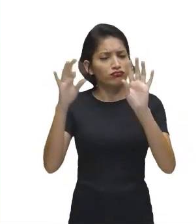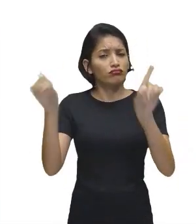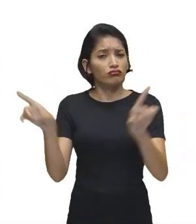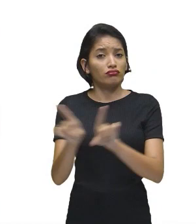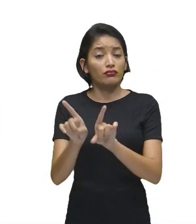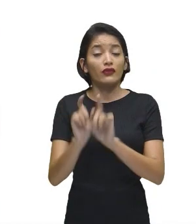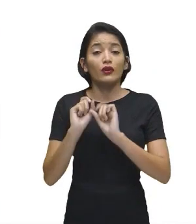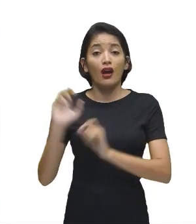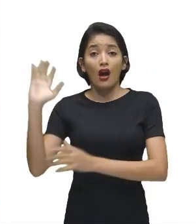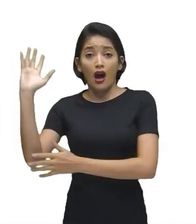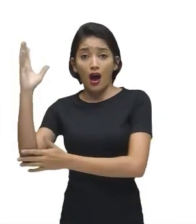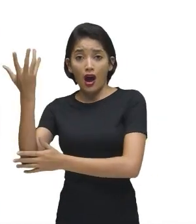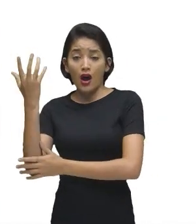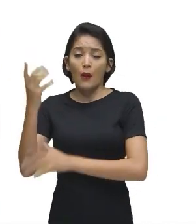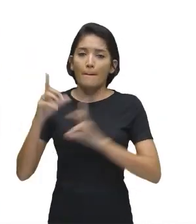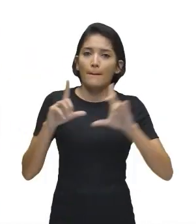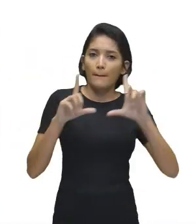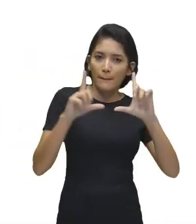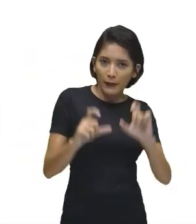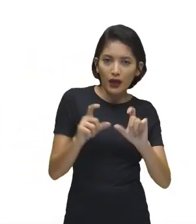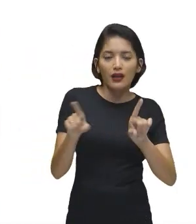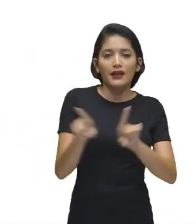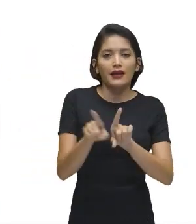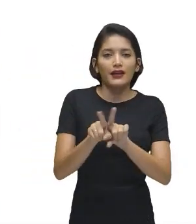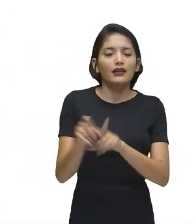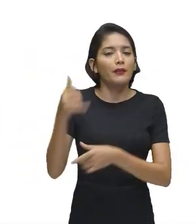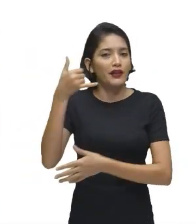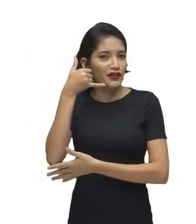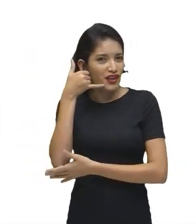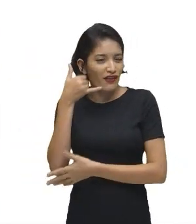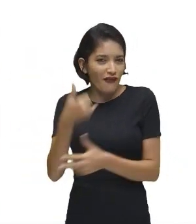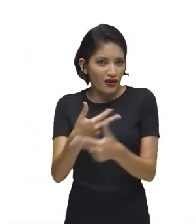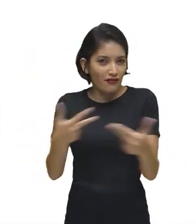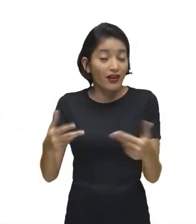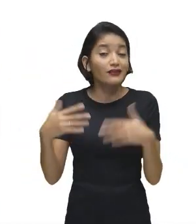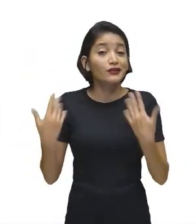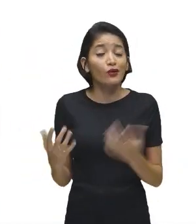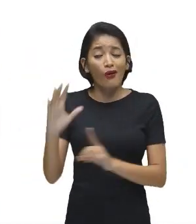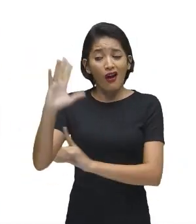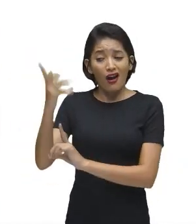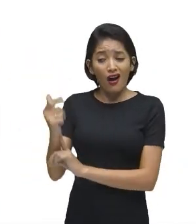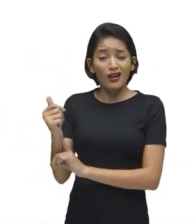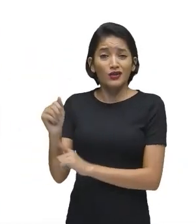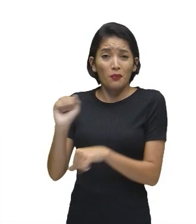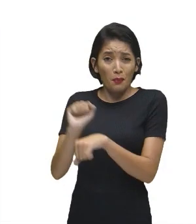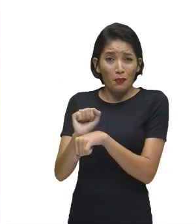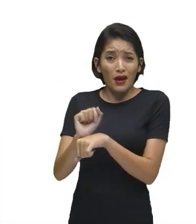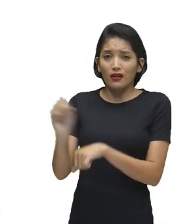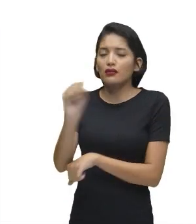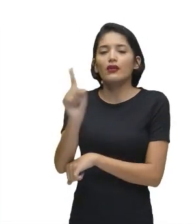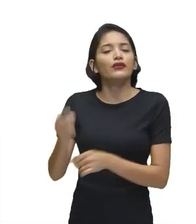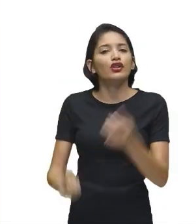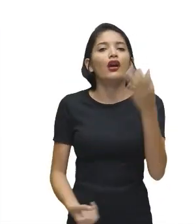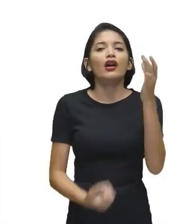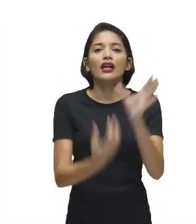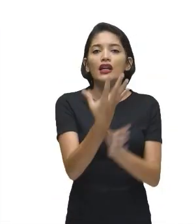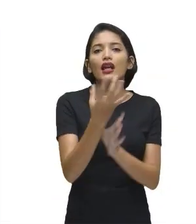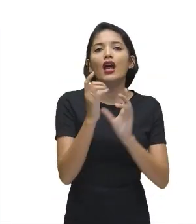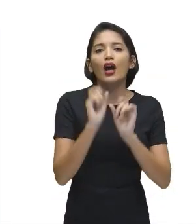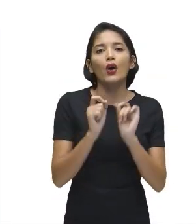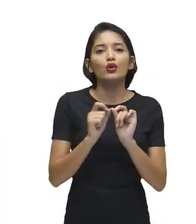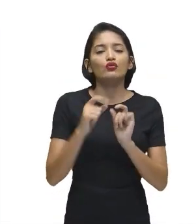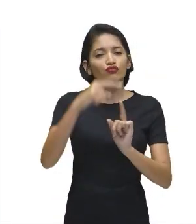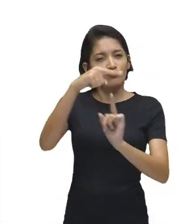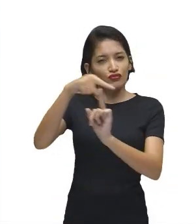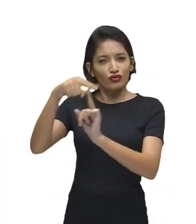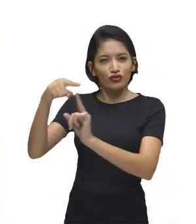invento da máquina fotográfica, do telefone. Então, os artistas, eles não podiam ficar atrás disso, então foram criadas novas vanguardas,